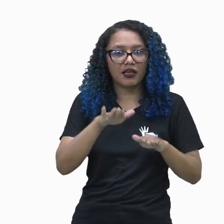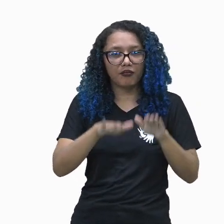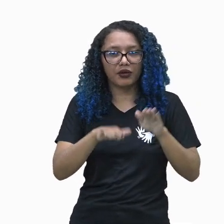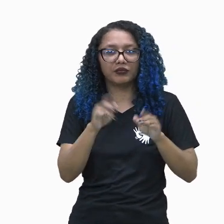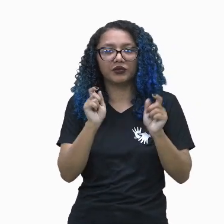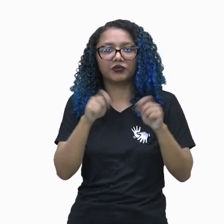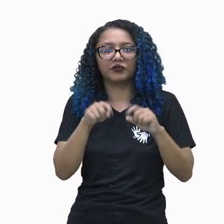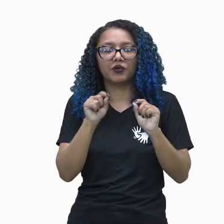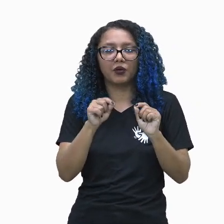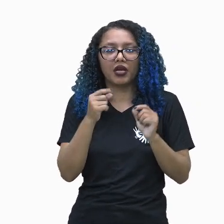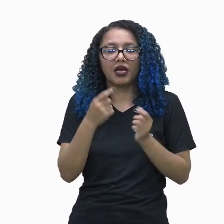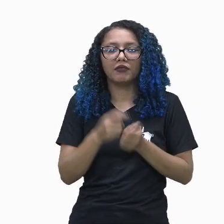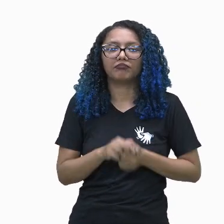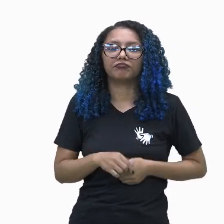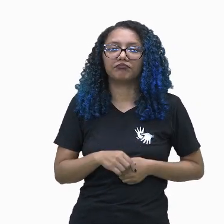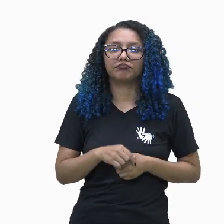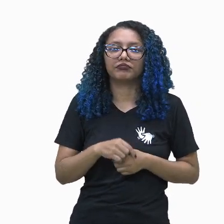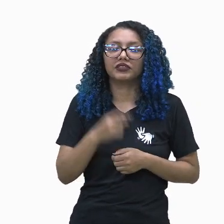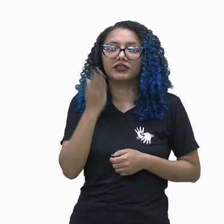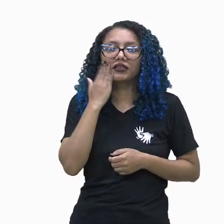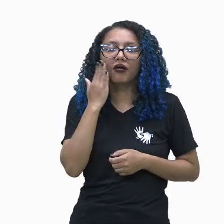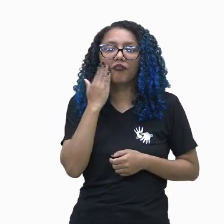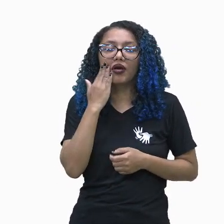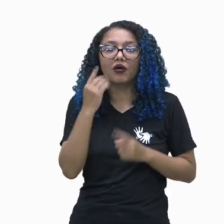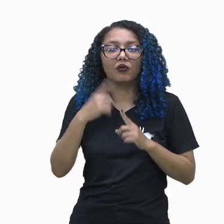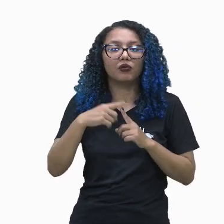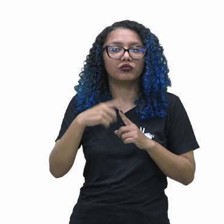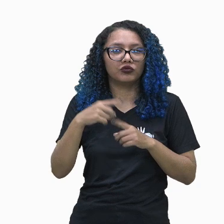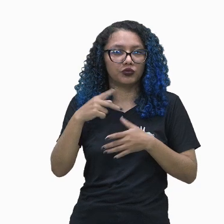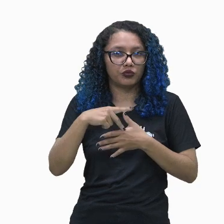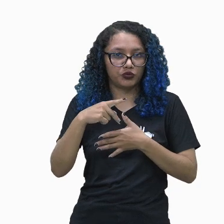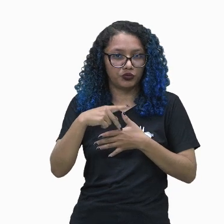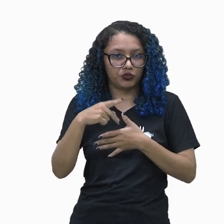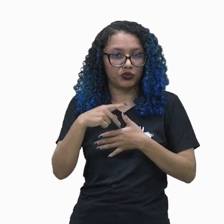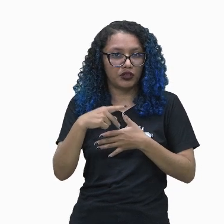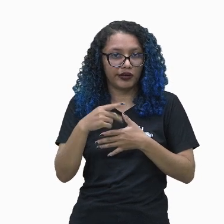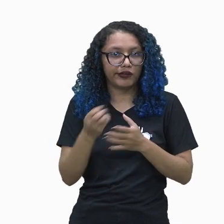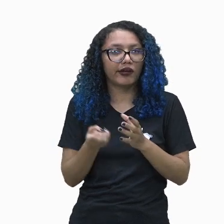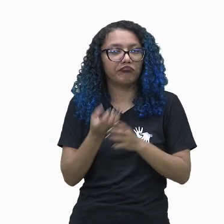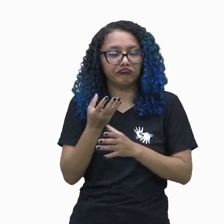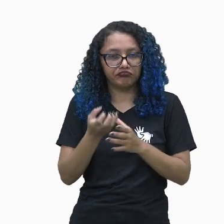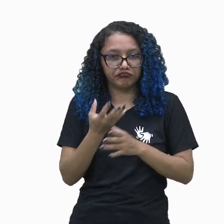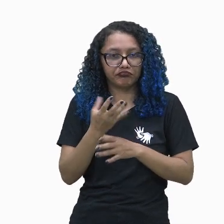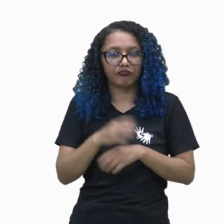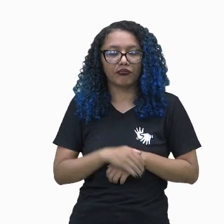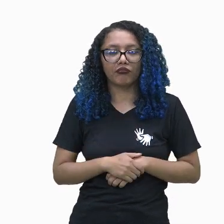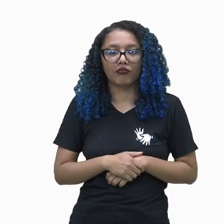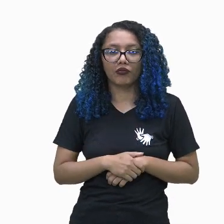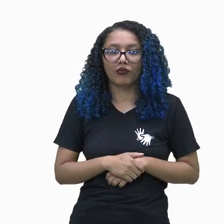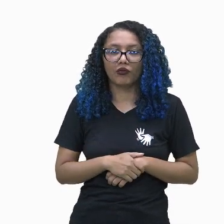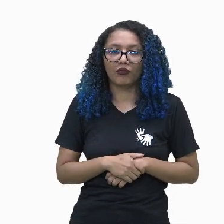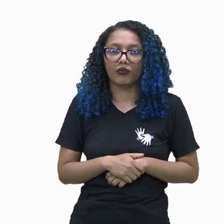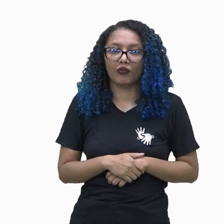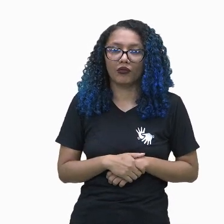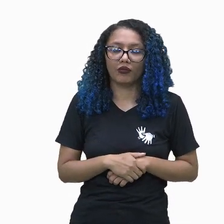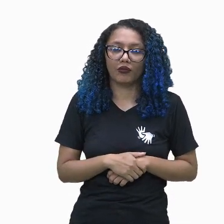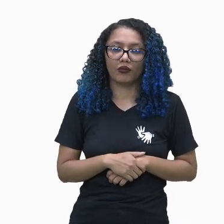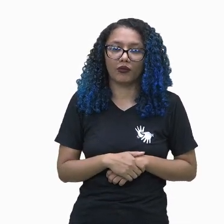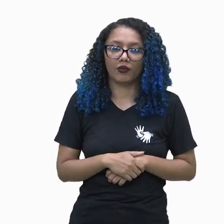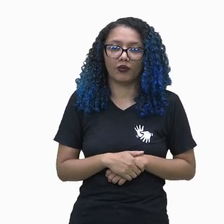o tipo de proteína que vai ser produzida ou que vai ser necessário